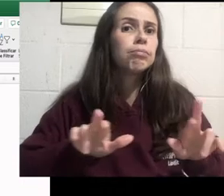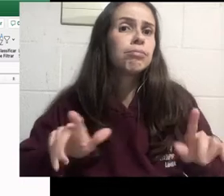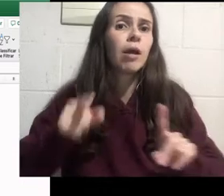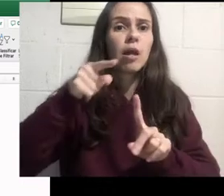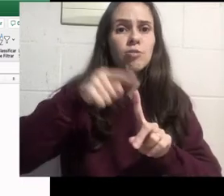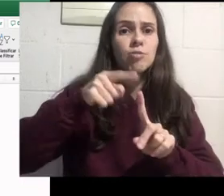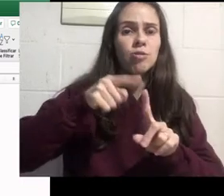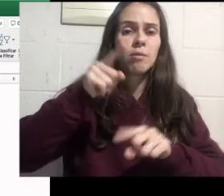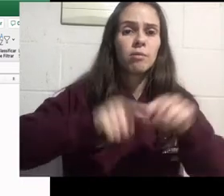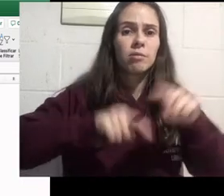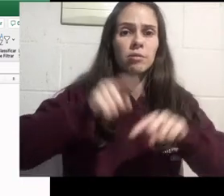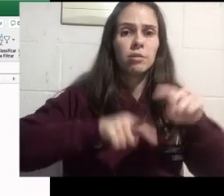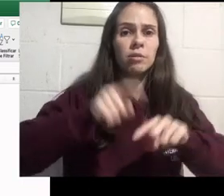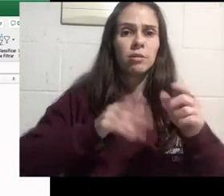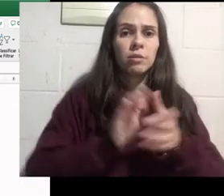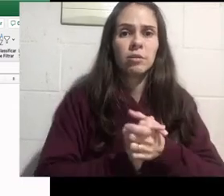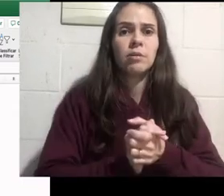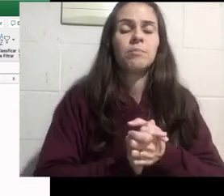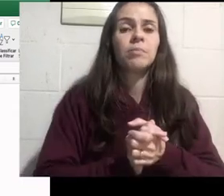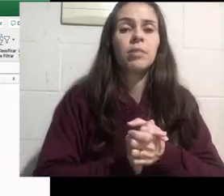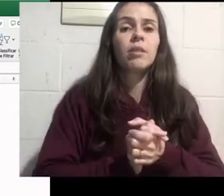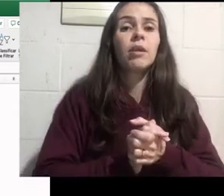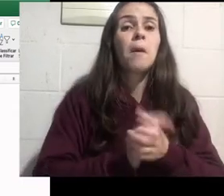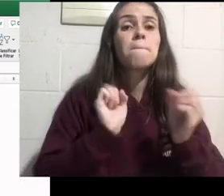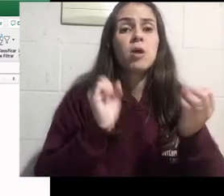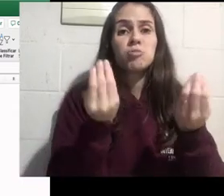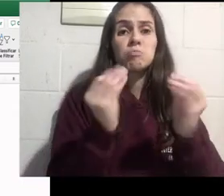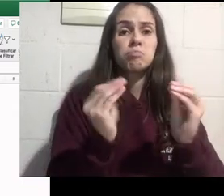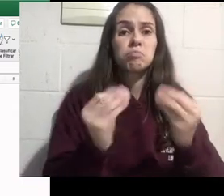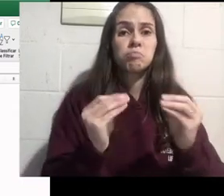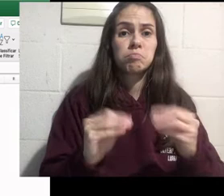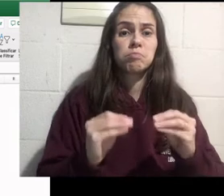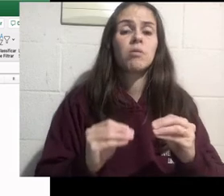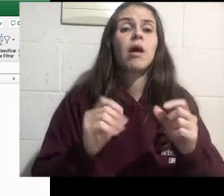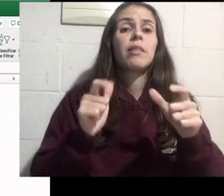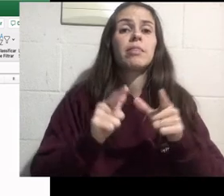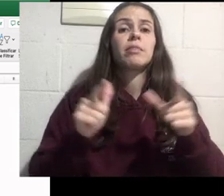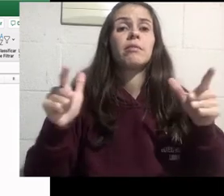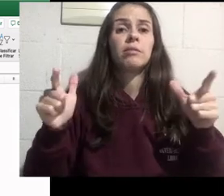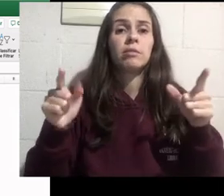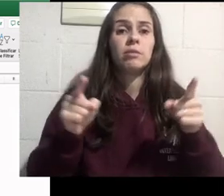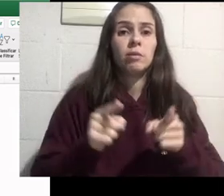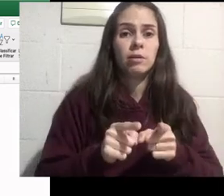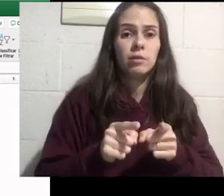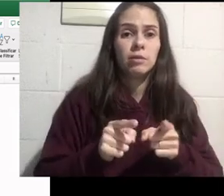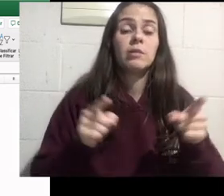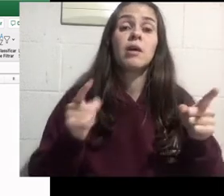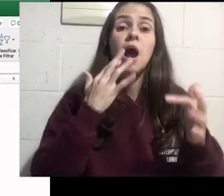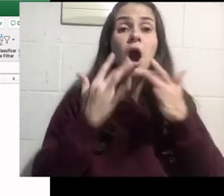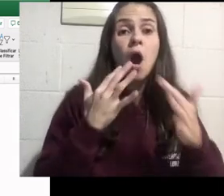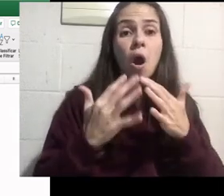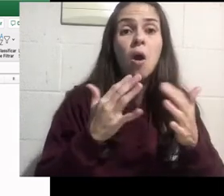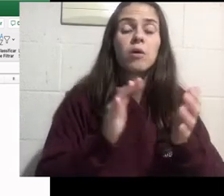estar produzindo os produtos com algum tipo de diversidade, em termos de tamanho, de cor, sendo que